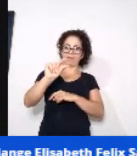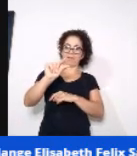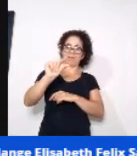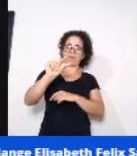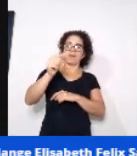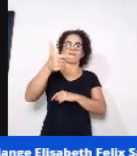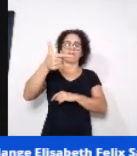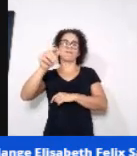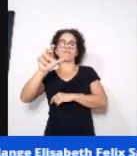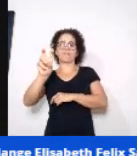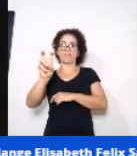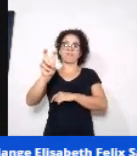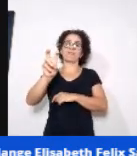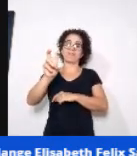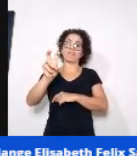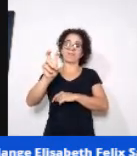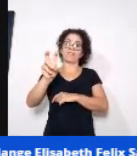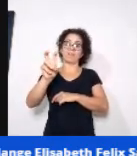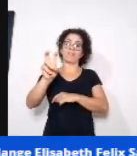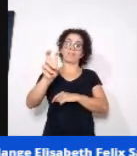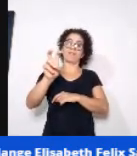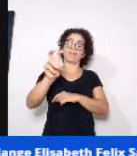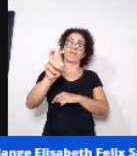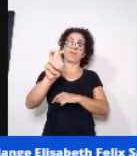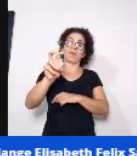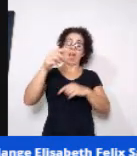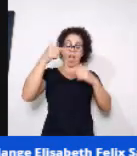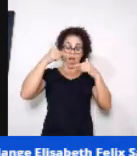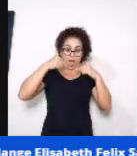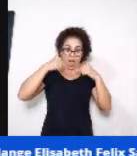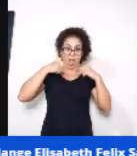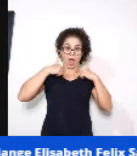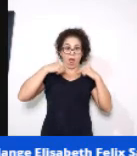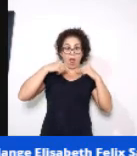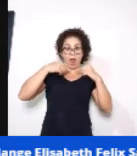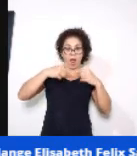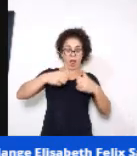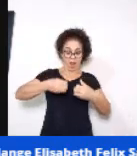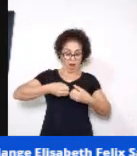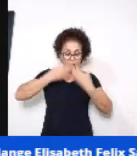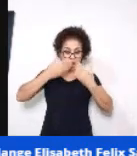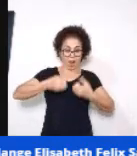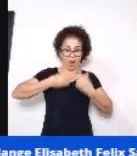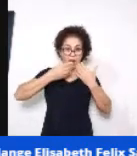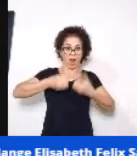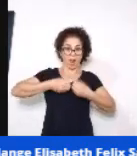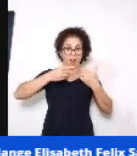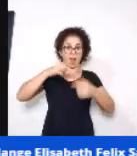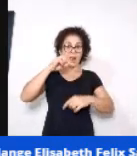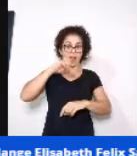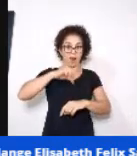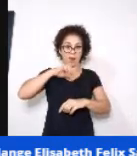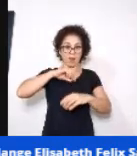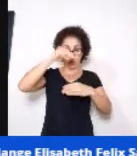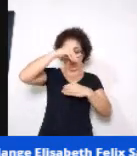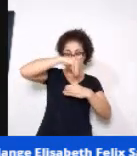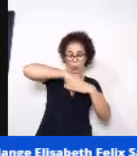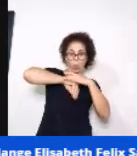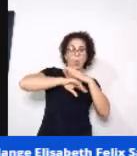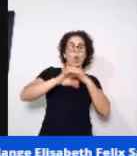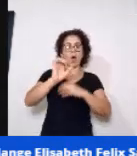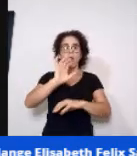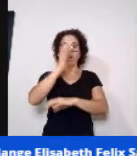Gente, é hormonal o negócio. A coisa acontece aqui dentro mesmo. É fisiológico, é anatômico. Que a gente expõe.